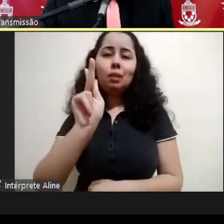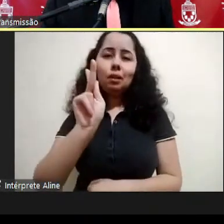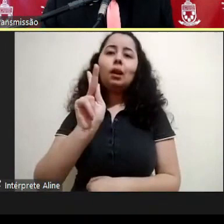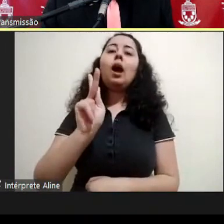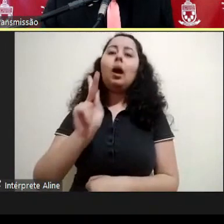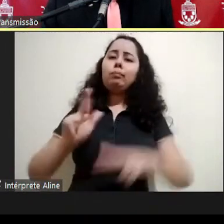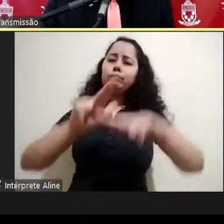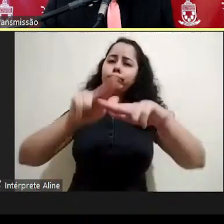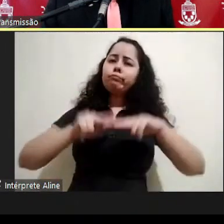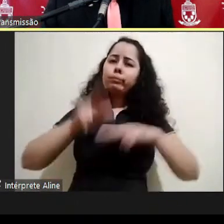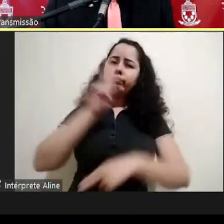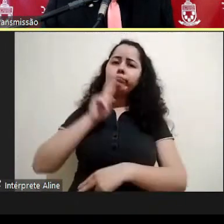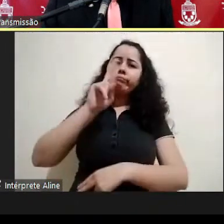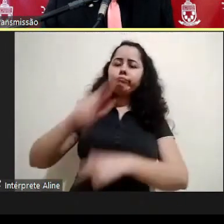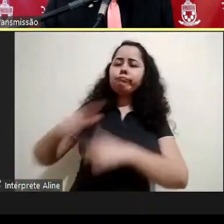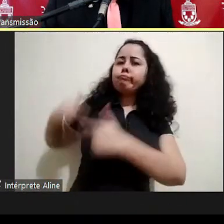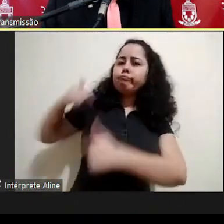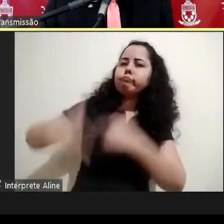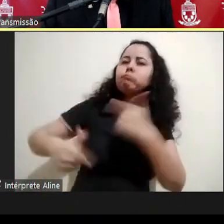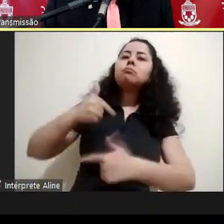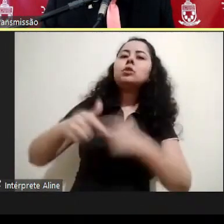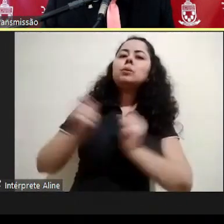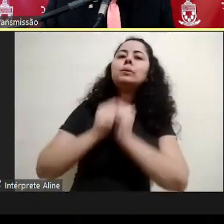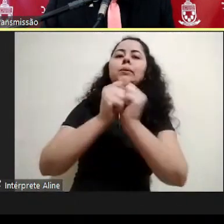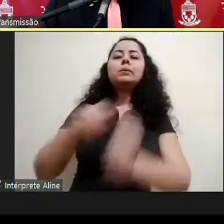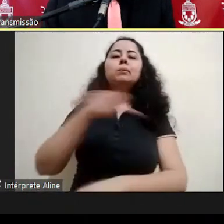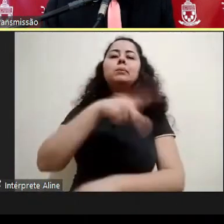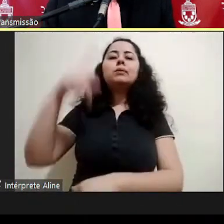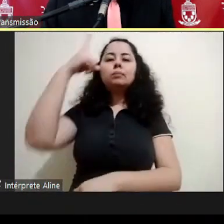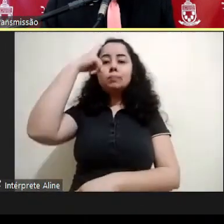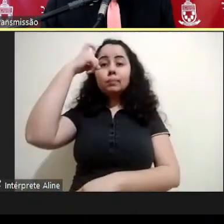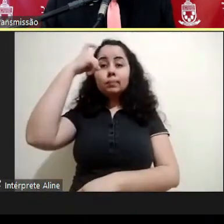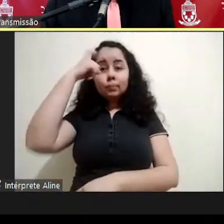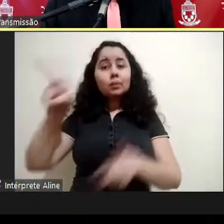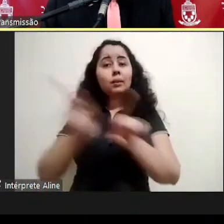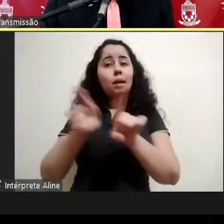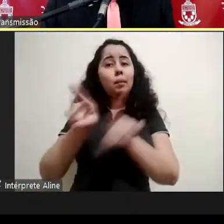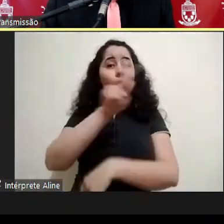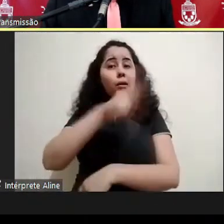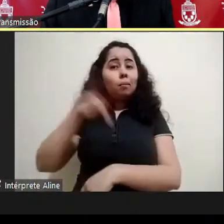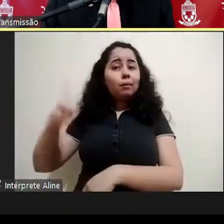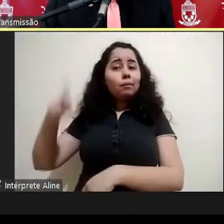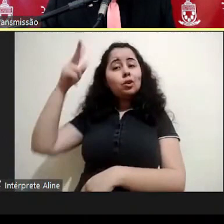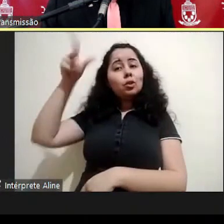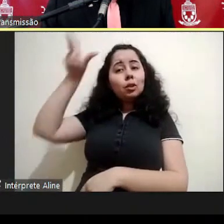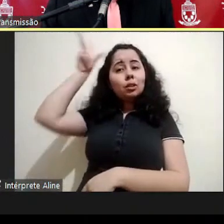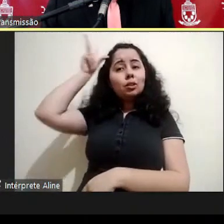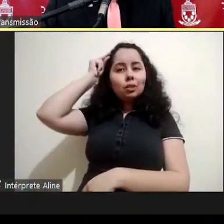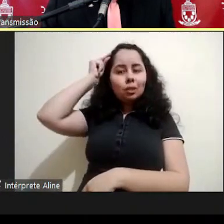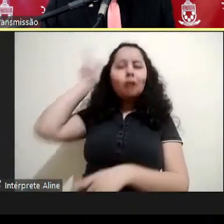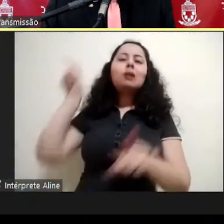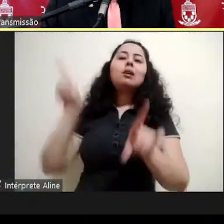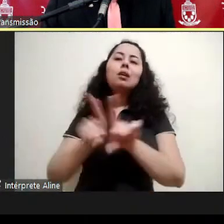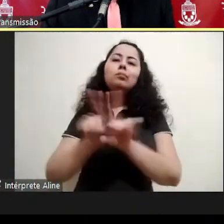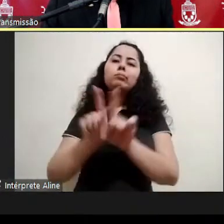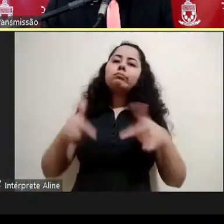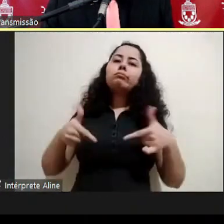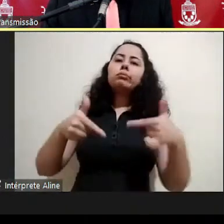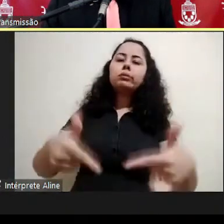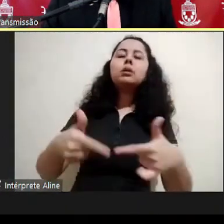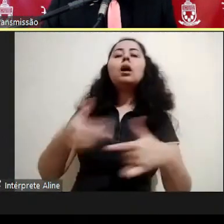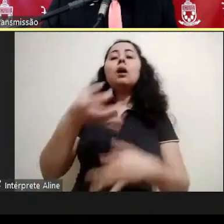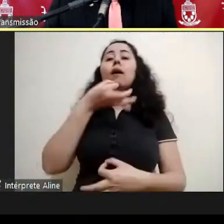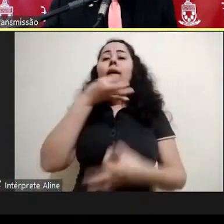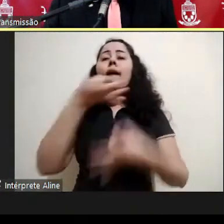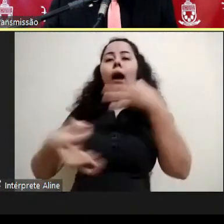gestão do reitor Marcos Davi e da professora Girlene Alves da Silva. Atuou também em jornais, rádios e TVs da cidade e do